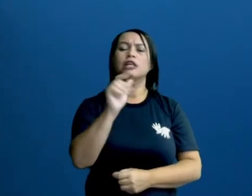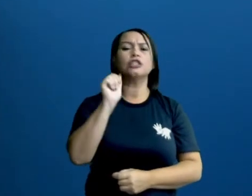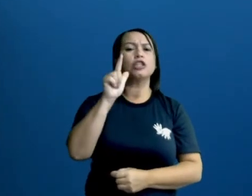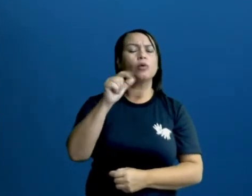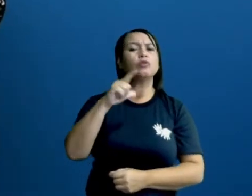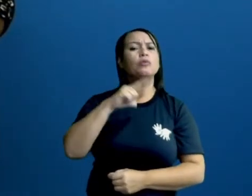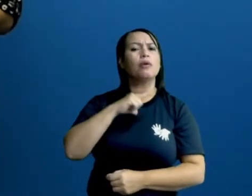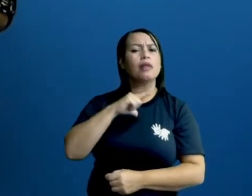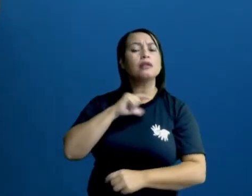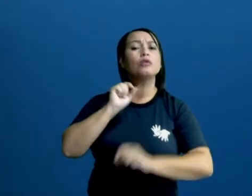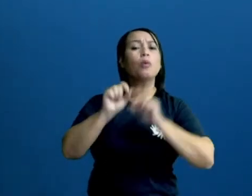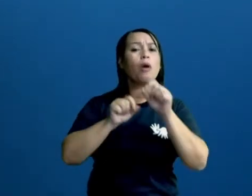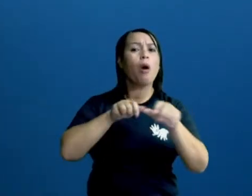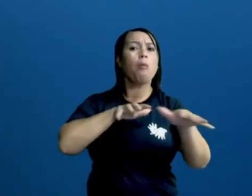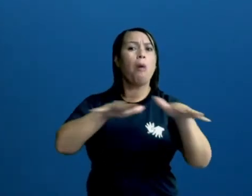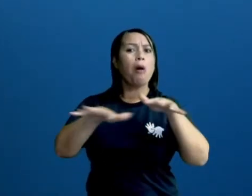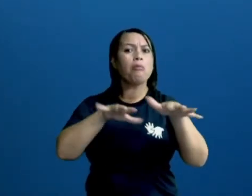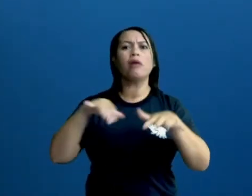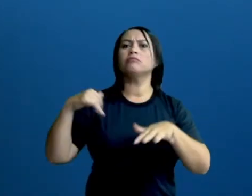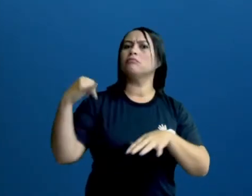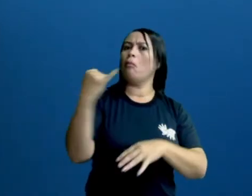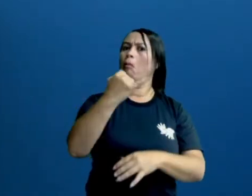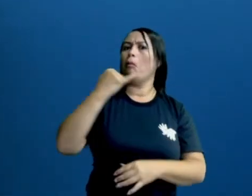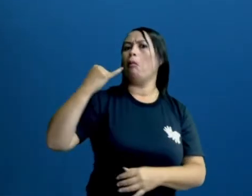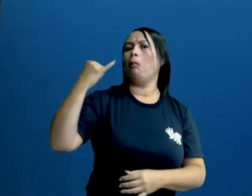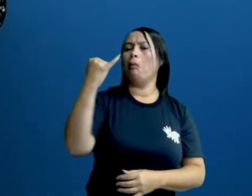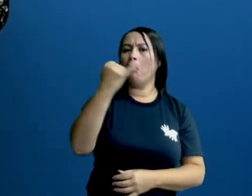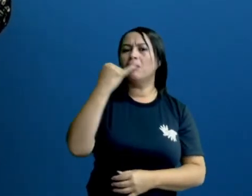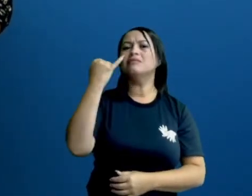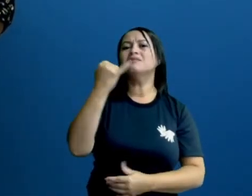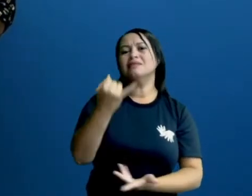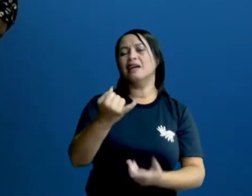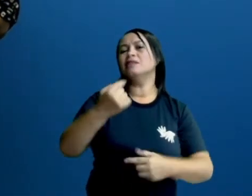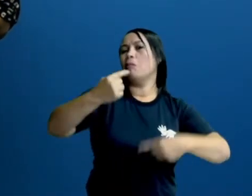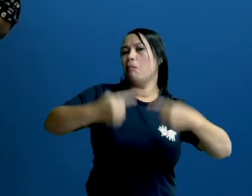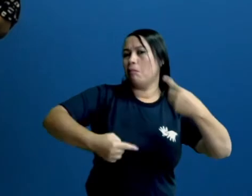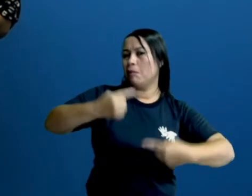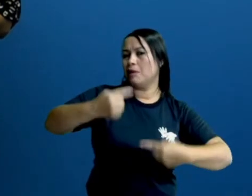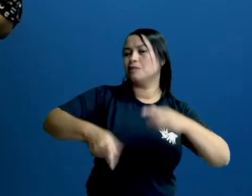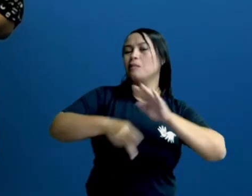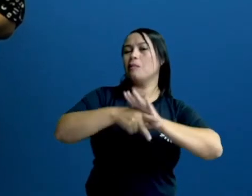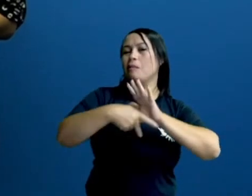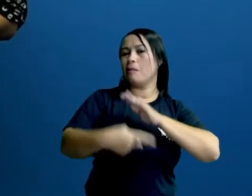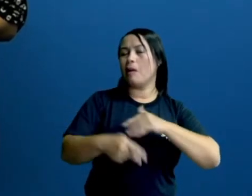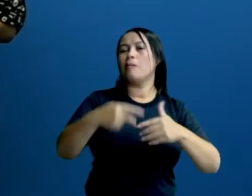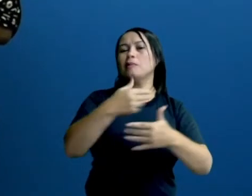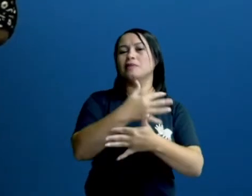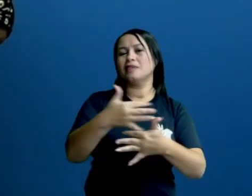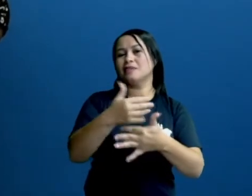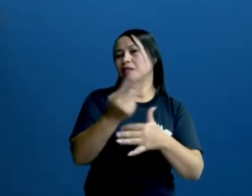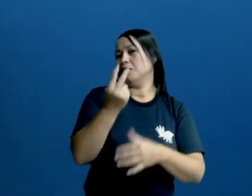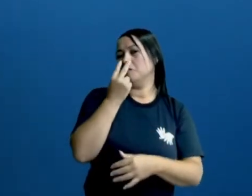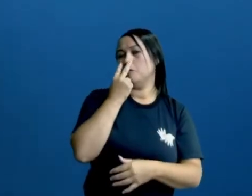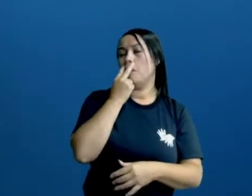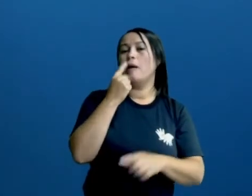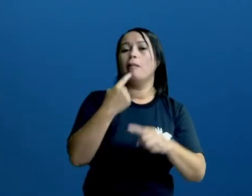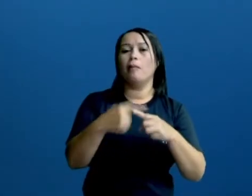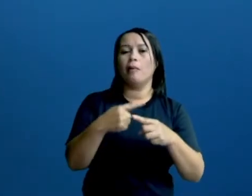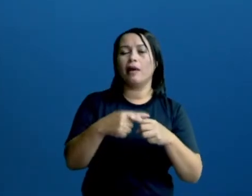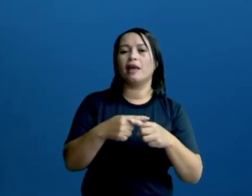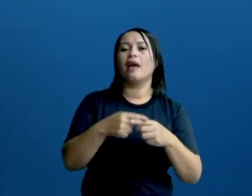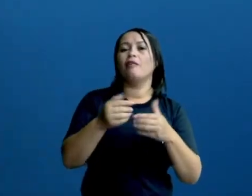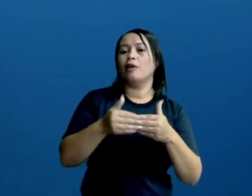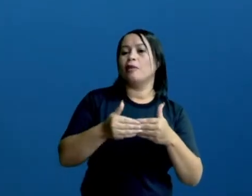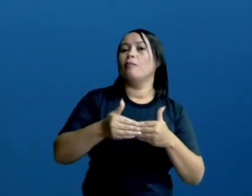importantes do ponto de vista, ou um dos movimentos importantes políticos aqui na nossa cidade, porque é a